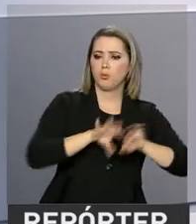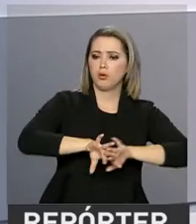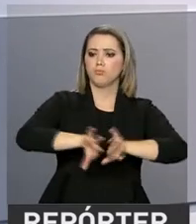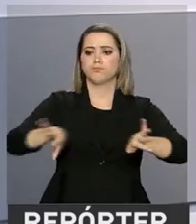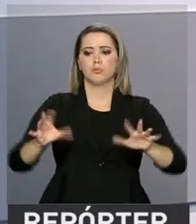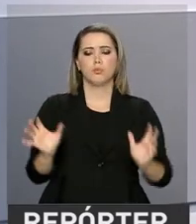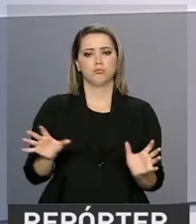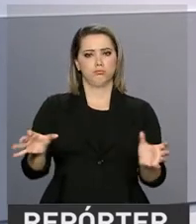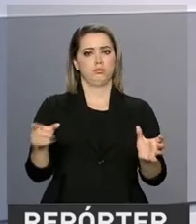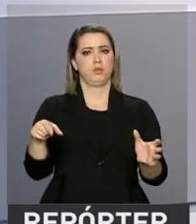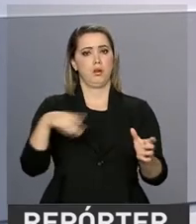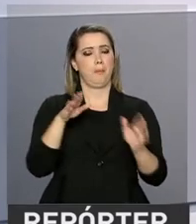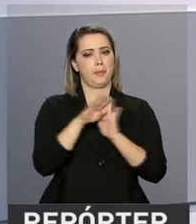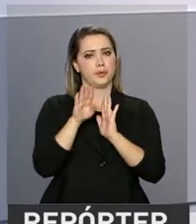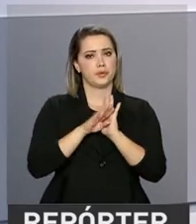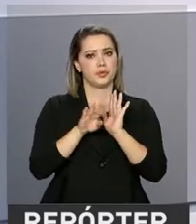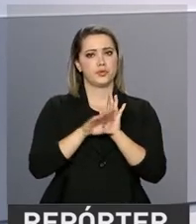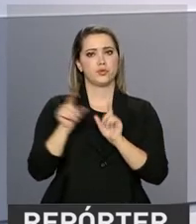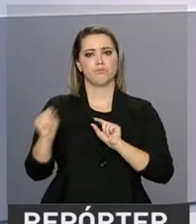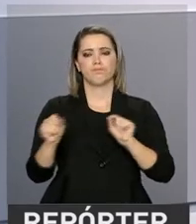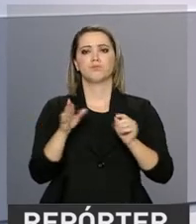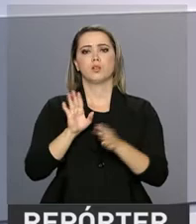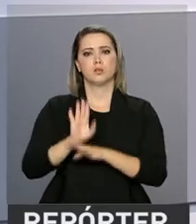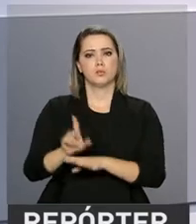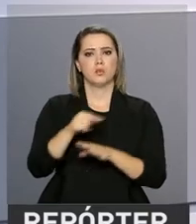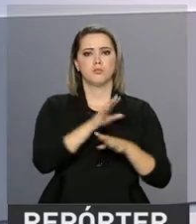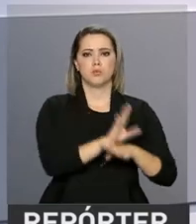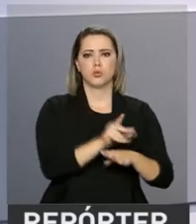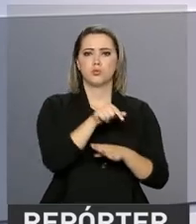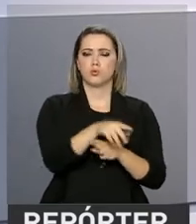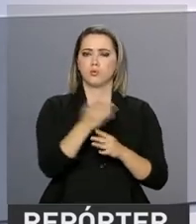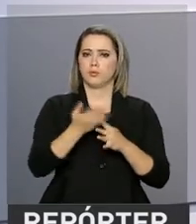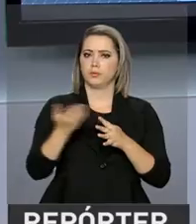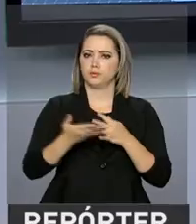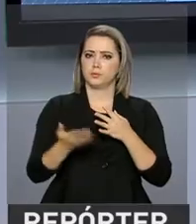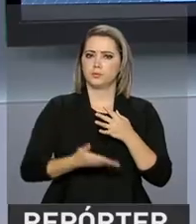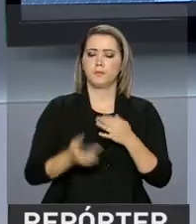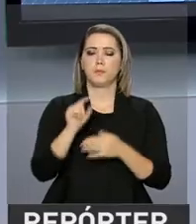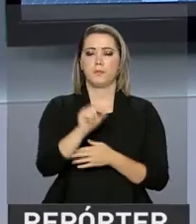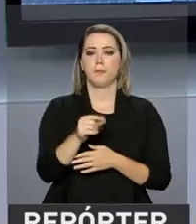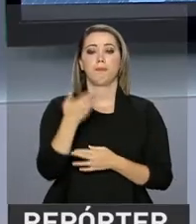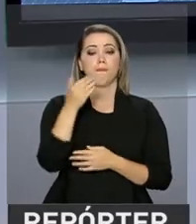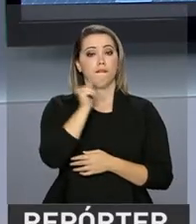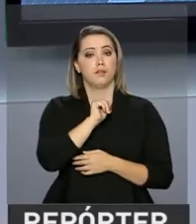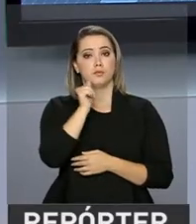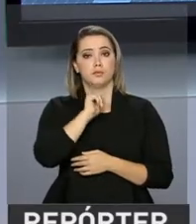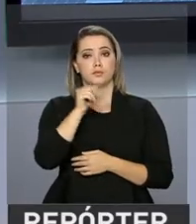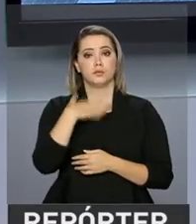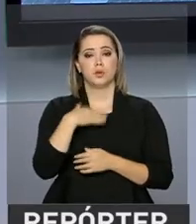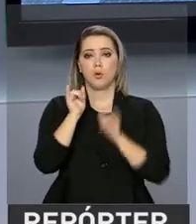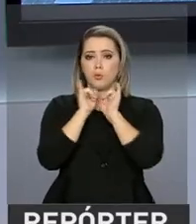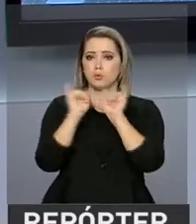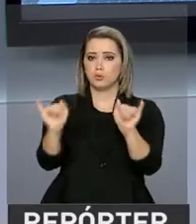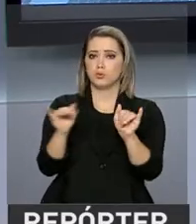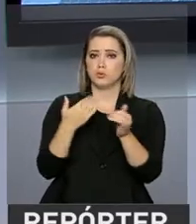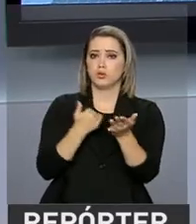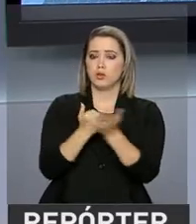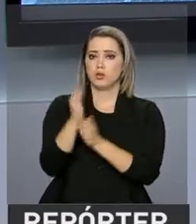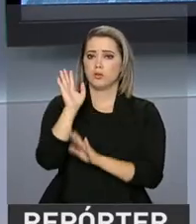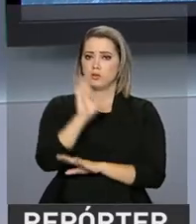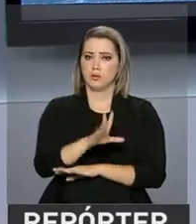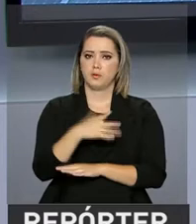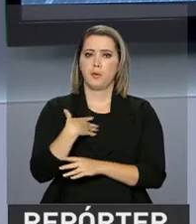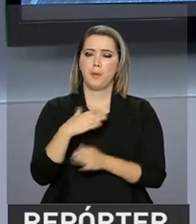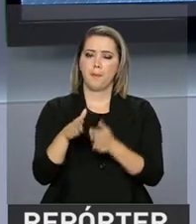para a escolha de projetos a serem contemplados com financiamentos maria sílvia marques anunciou no início da tarde